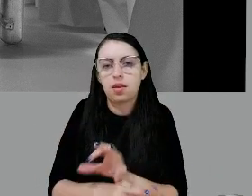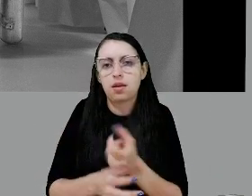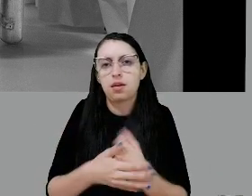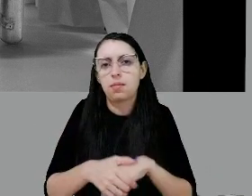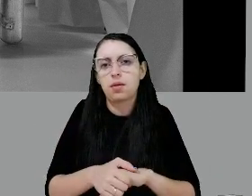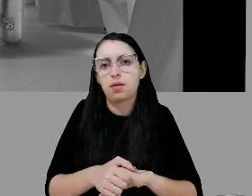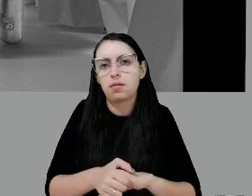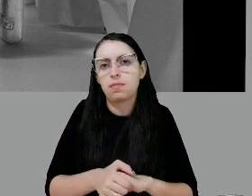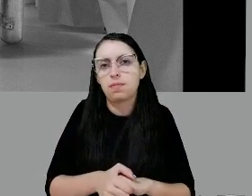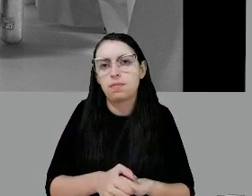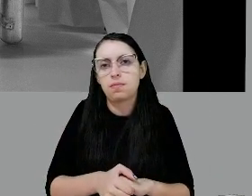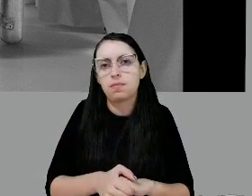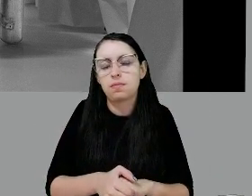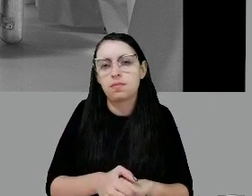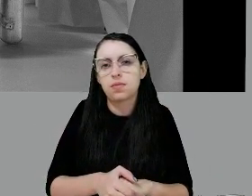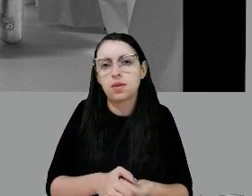encerrar.